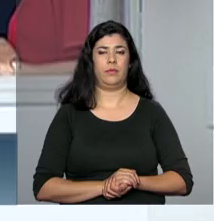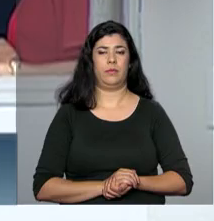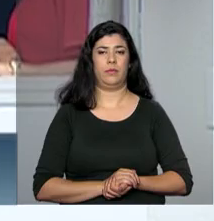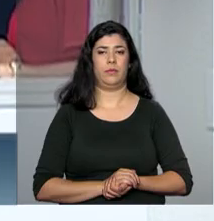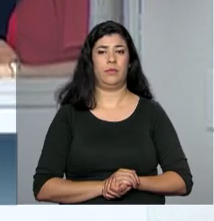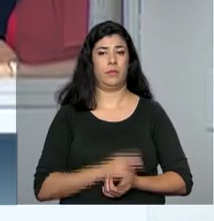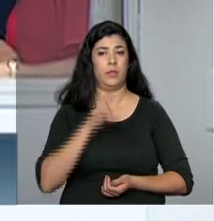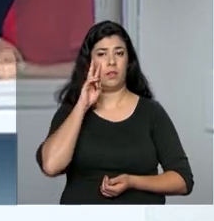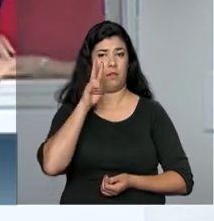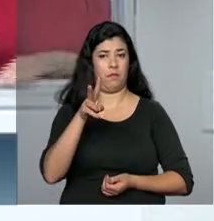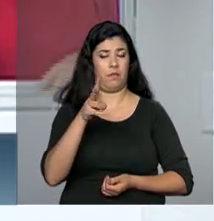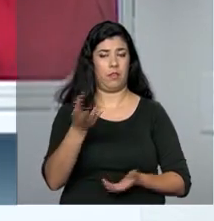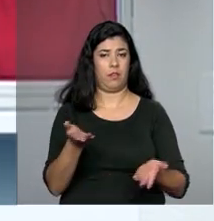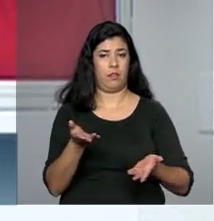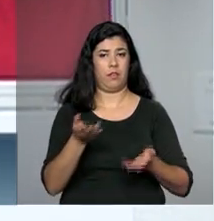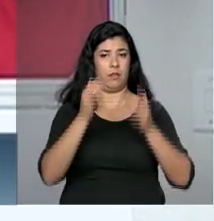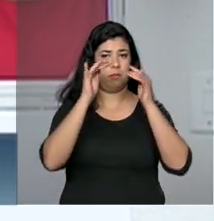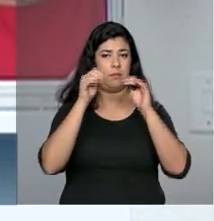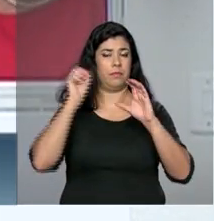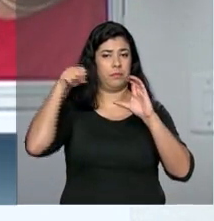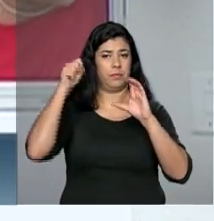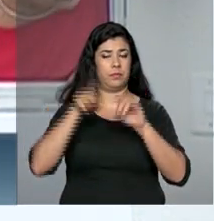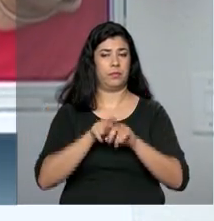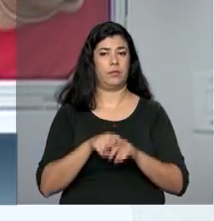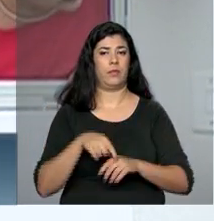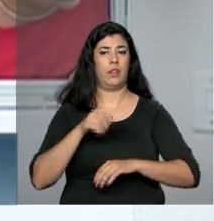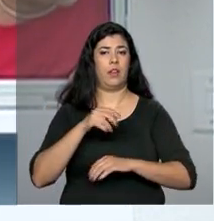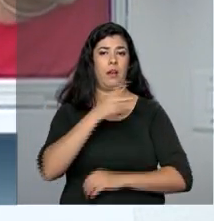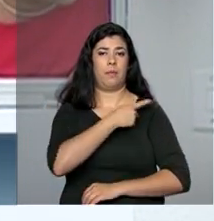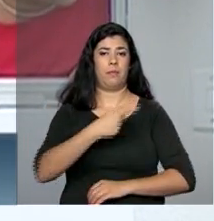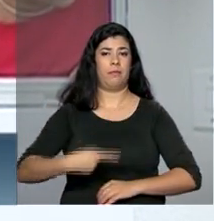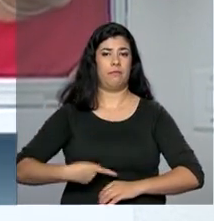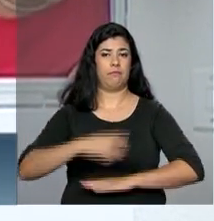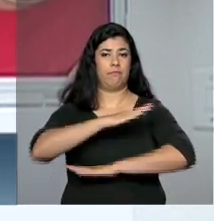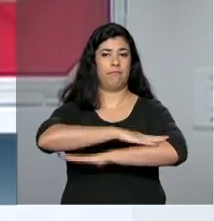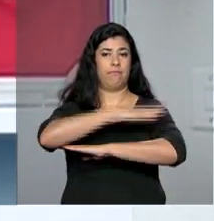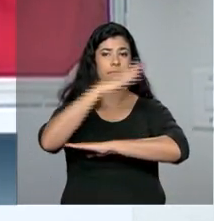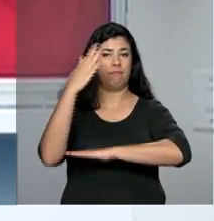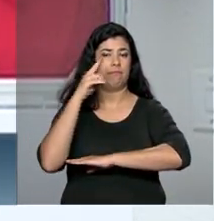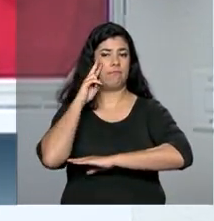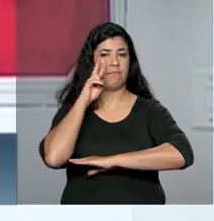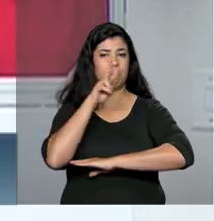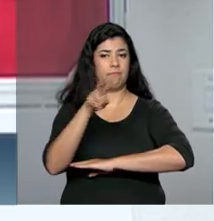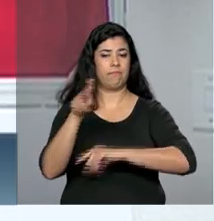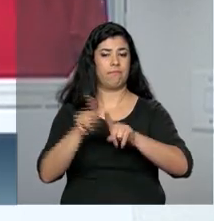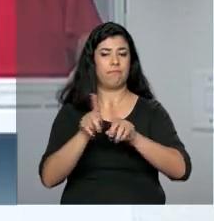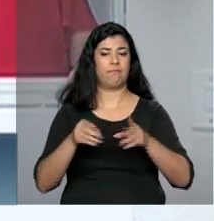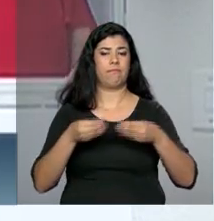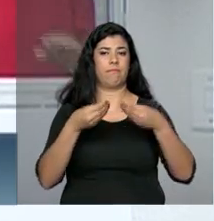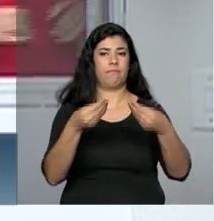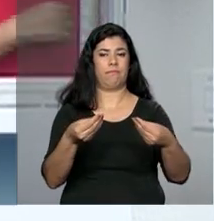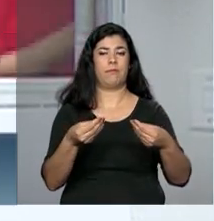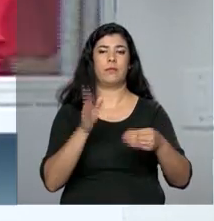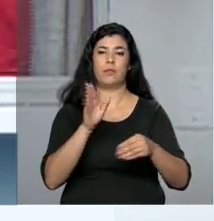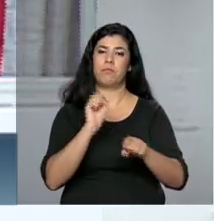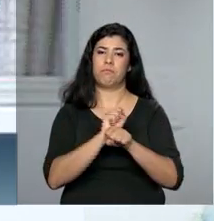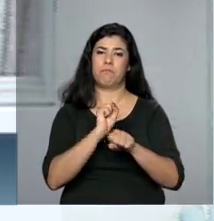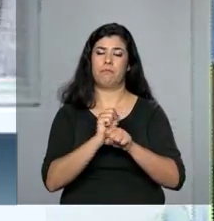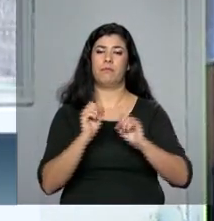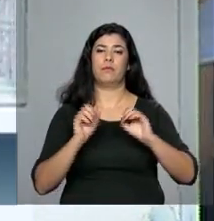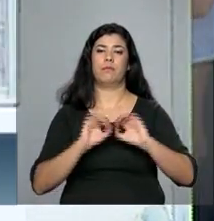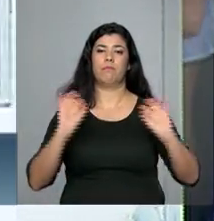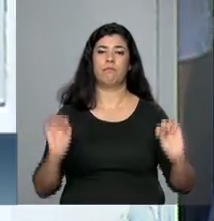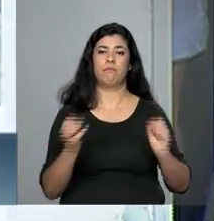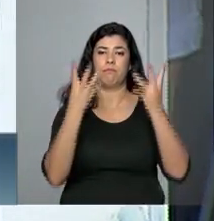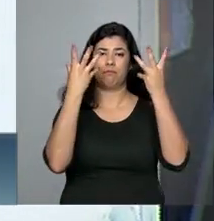aí nas imagens a presidenta Dilma Roussef na janela do apartamento que ela está visitando e vai fazer a entrega daqui a pouquinho na cerimônia